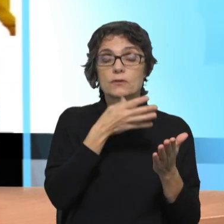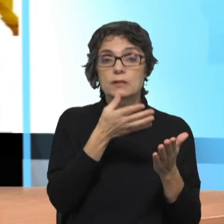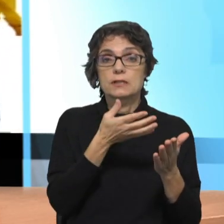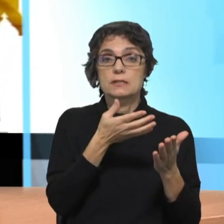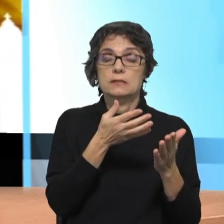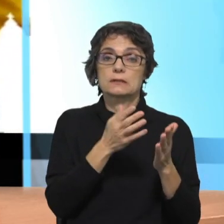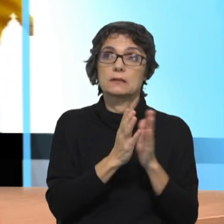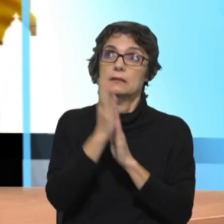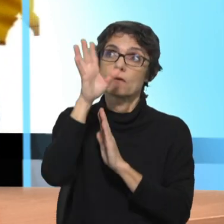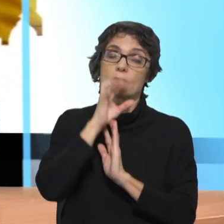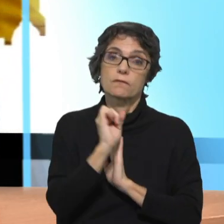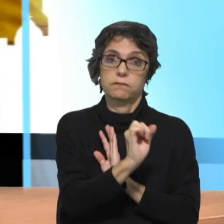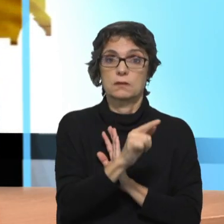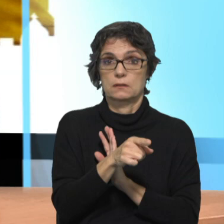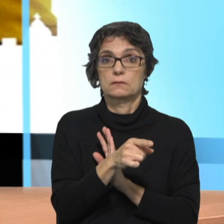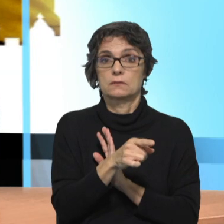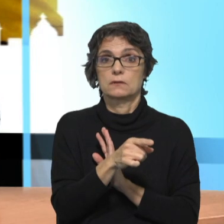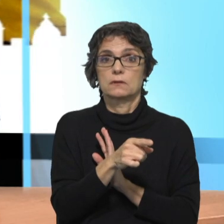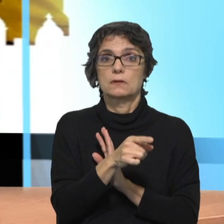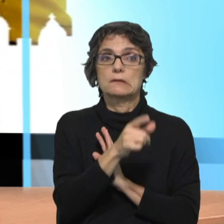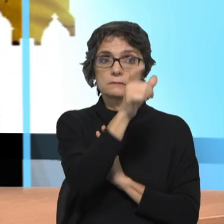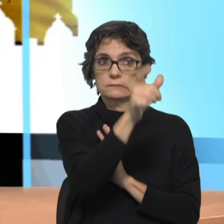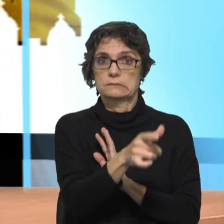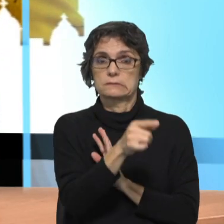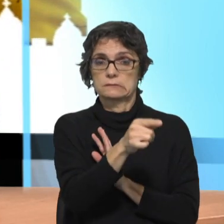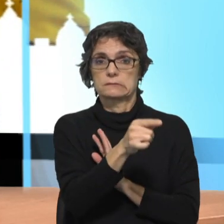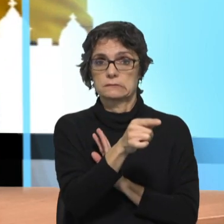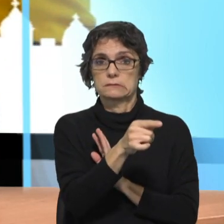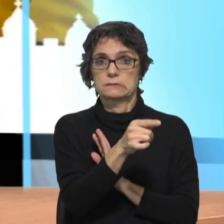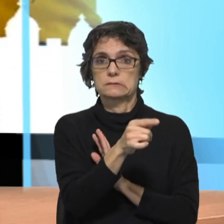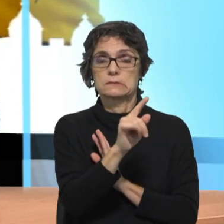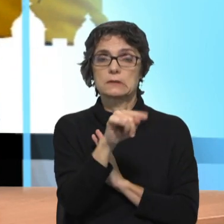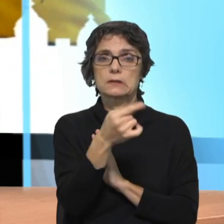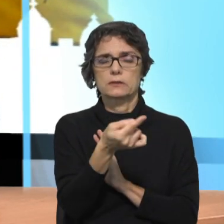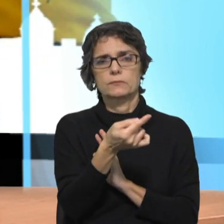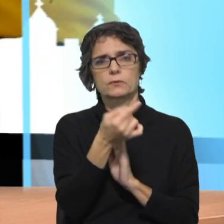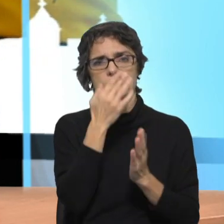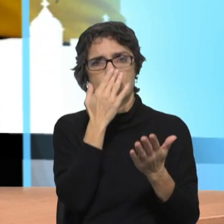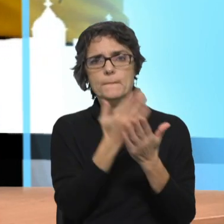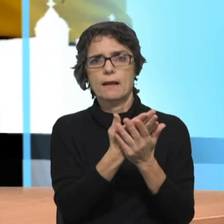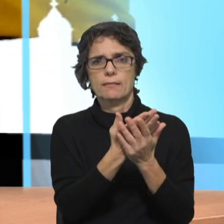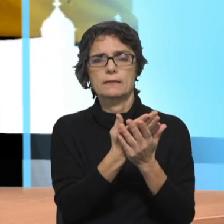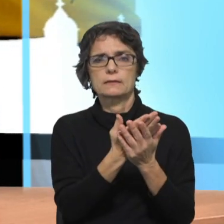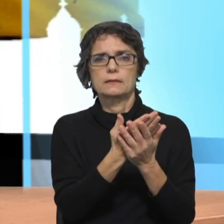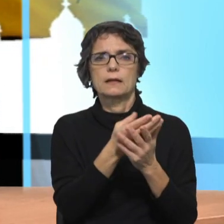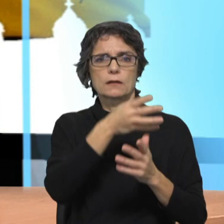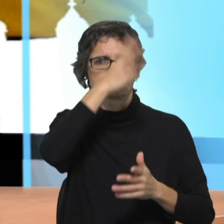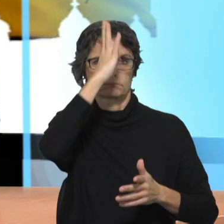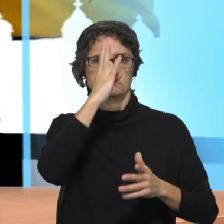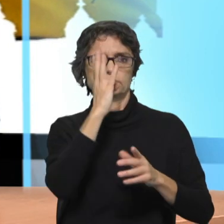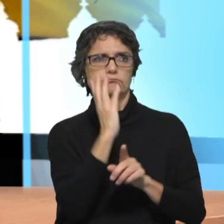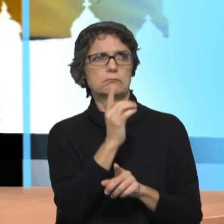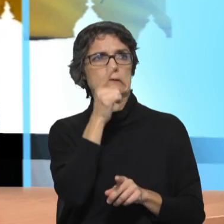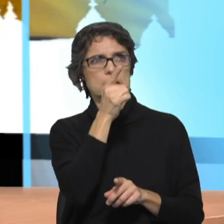que culmina depois naquele reconhecimento por parte do centurião: este homem era verdadeiramente o Filho de Deus. É essa